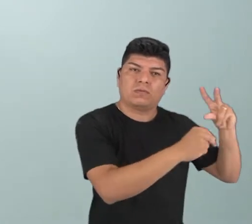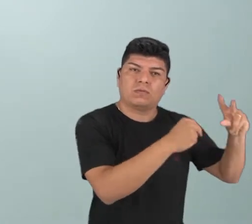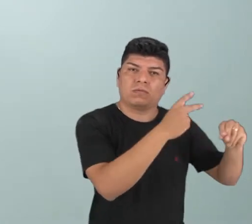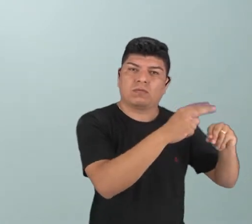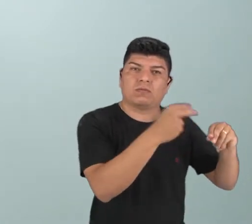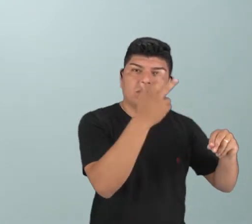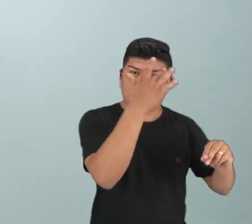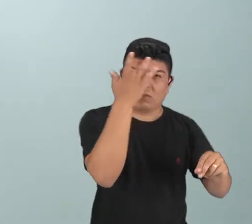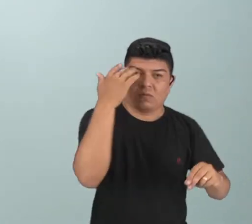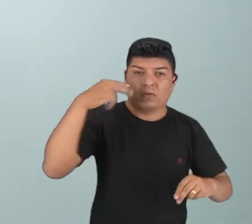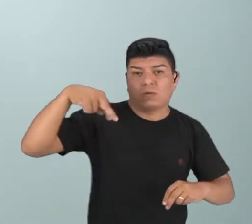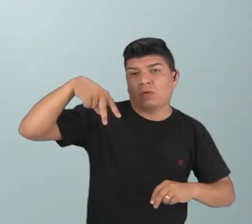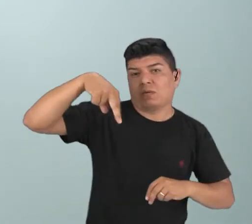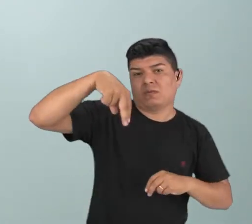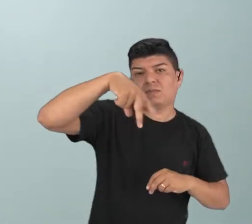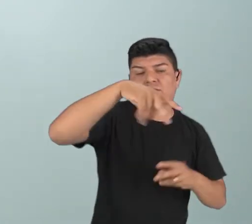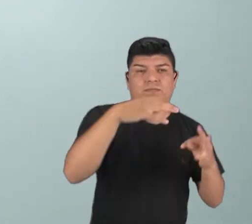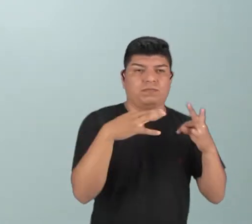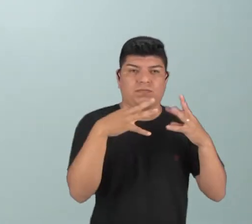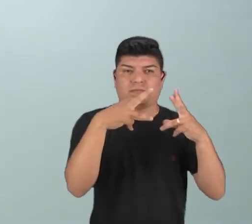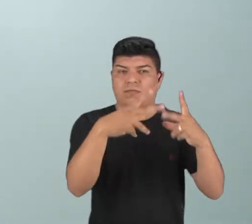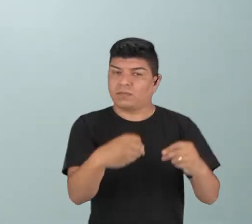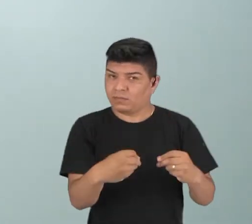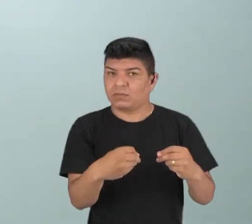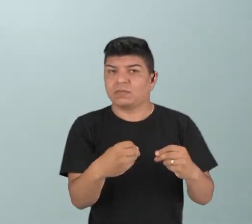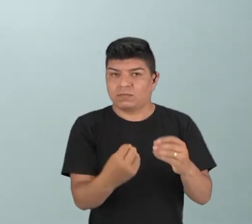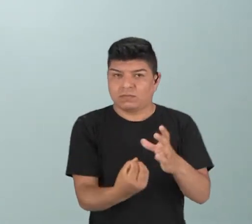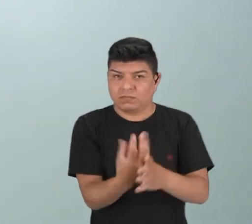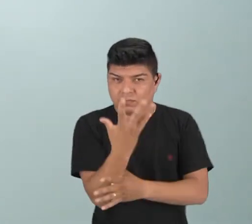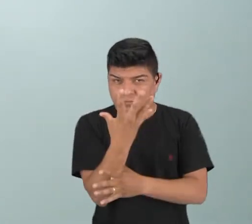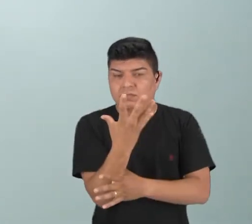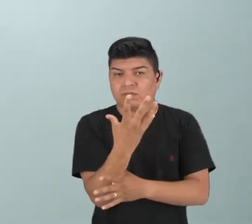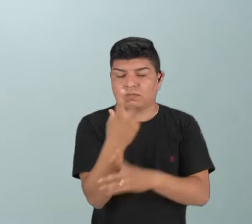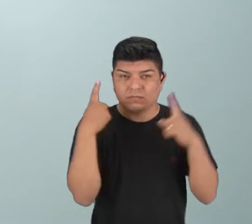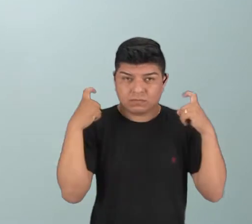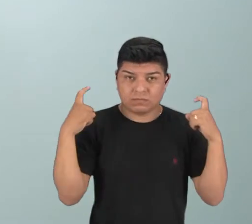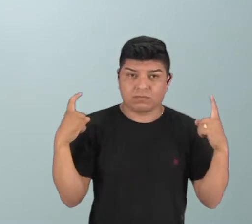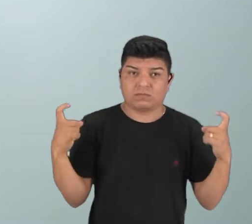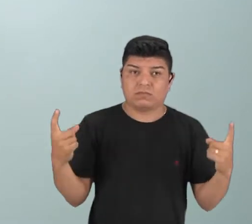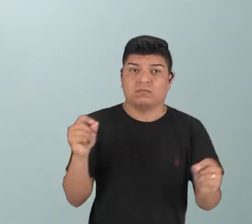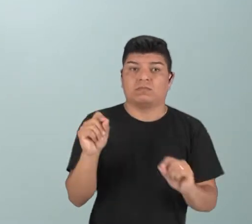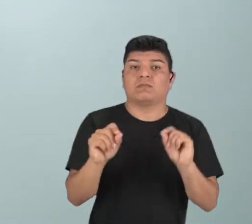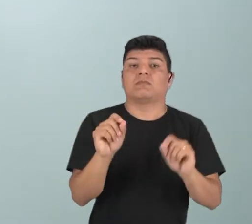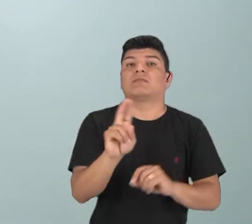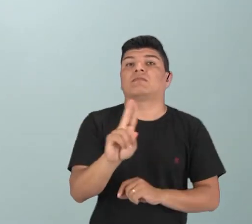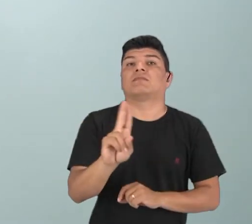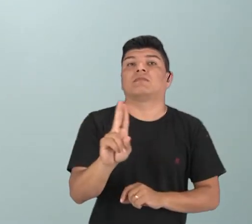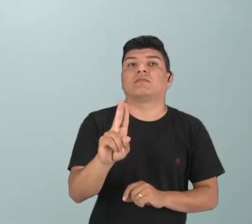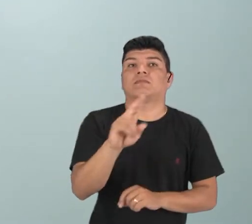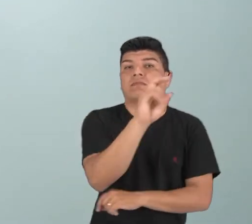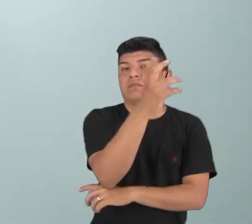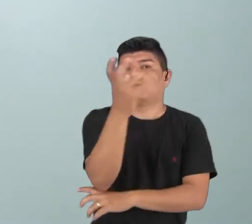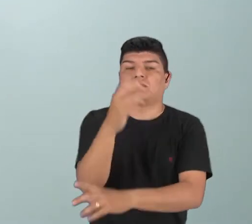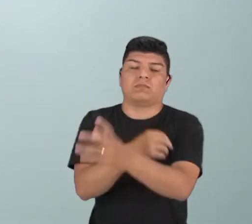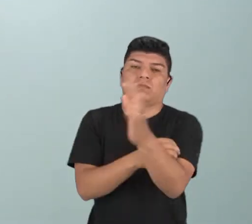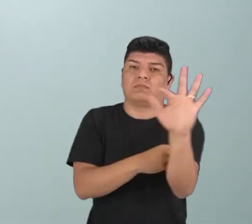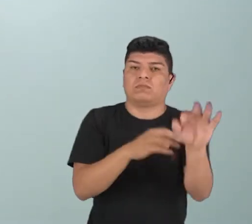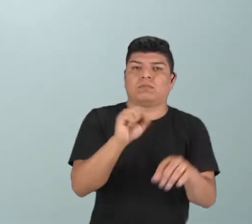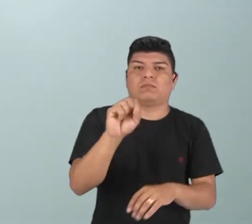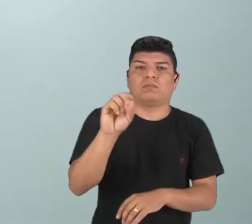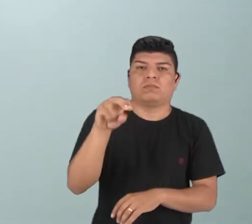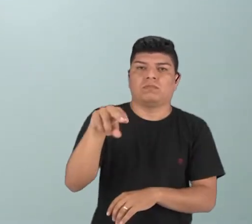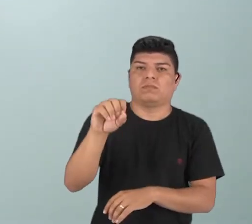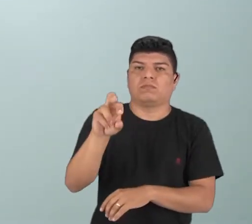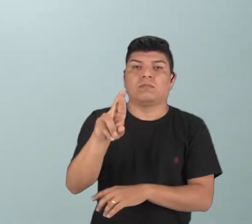alguém correndo. Então, todos esses sons que são produzidos, tá? Então, a gente chama de paisagem